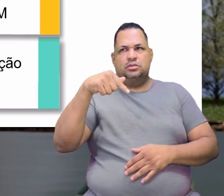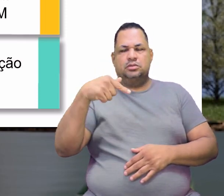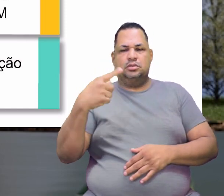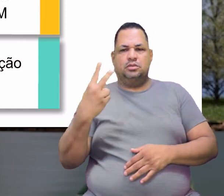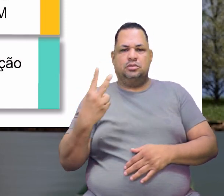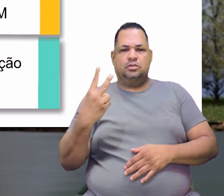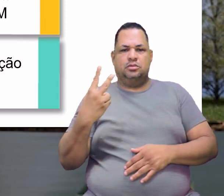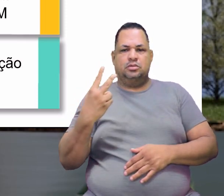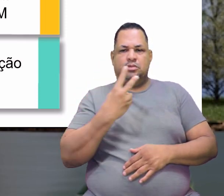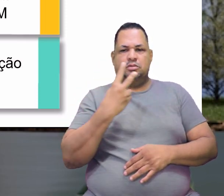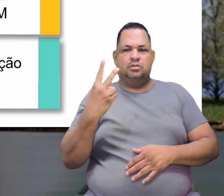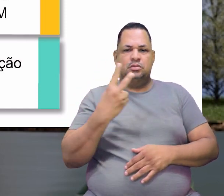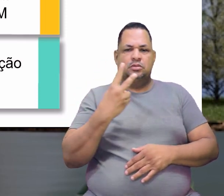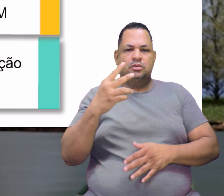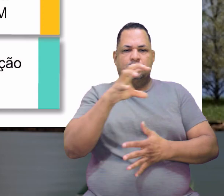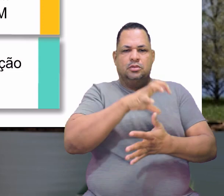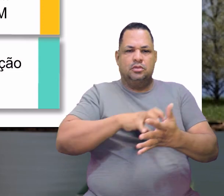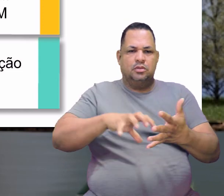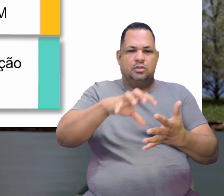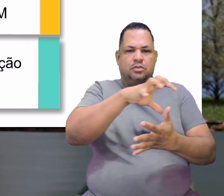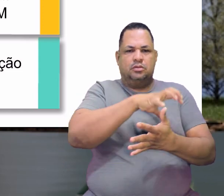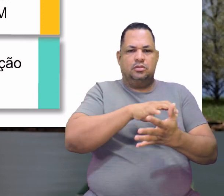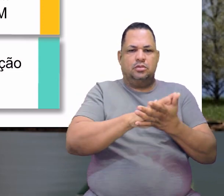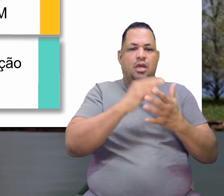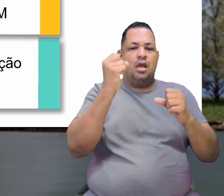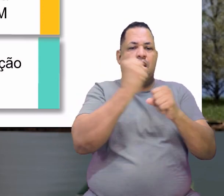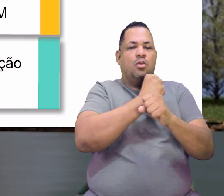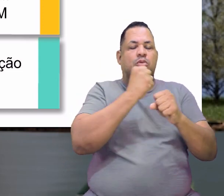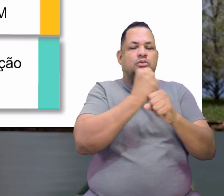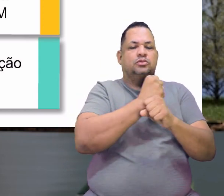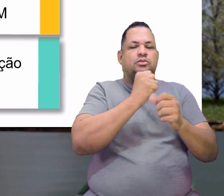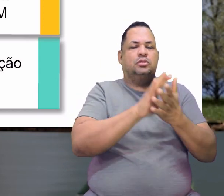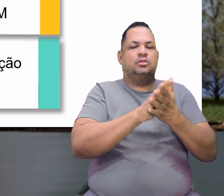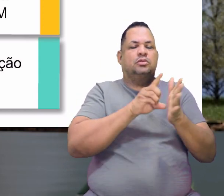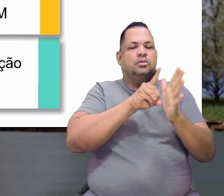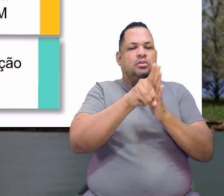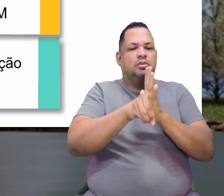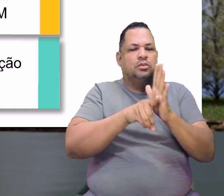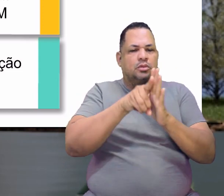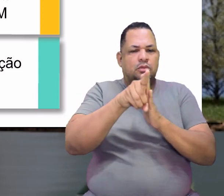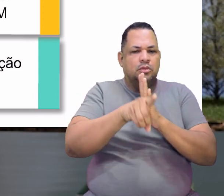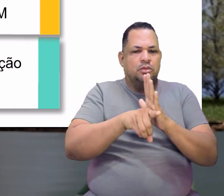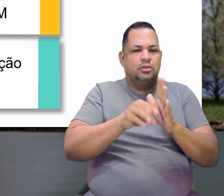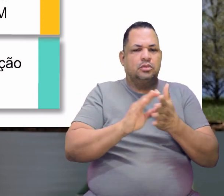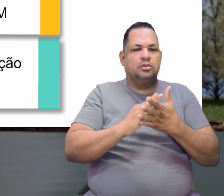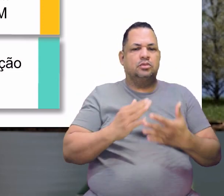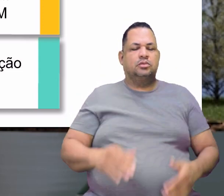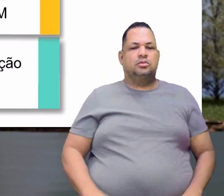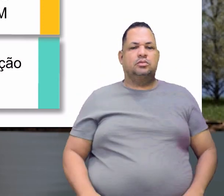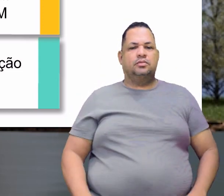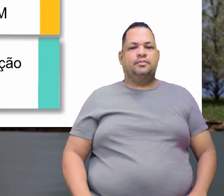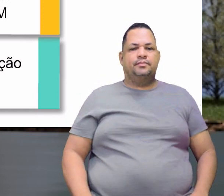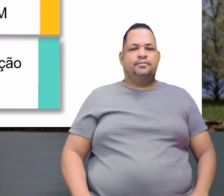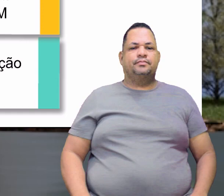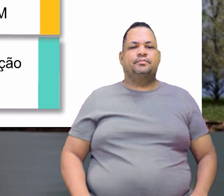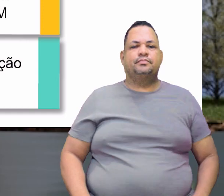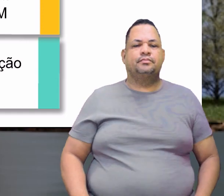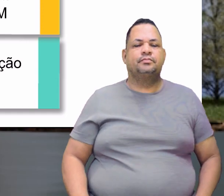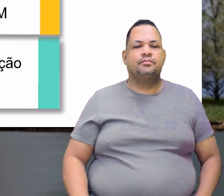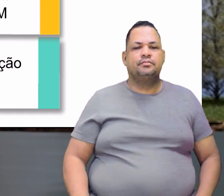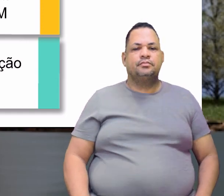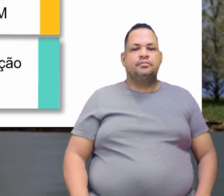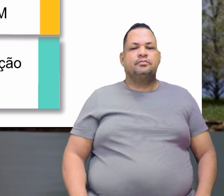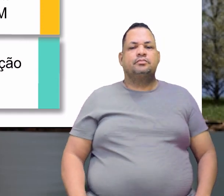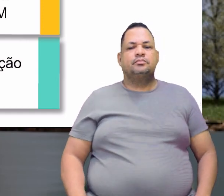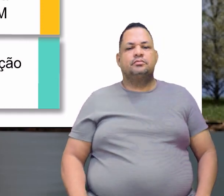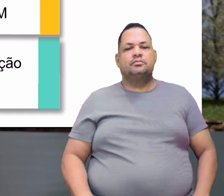1872, a segunda revolução, para nós aqui, a construção da Madeira-Mamoré. Começa em 1872.